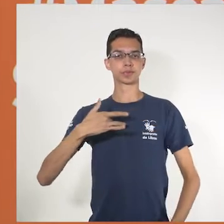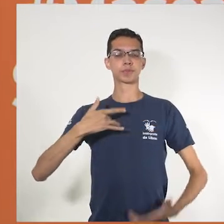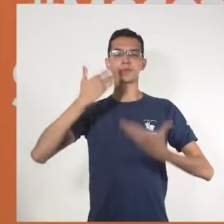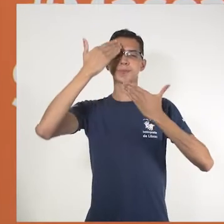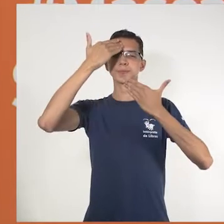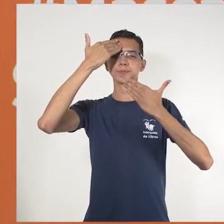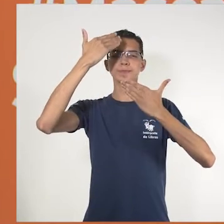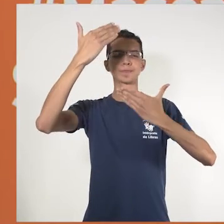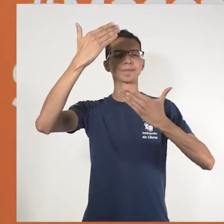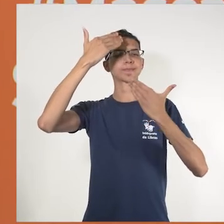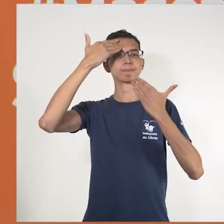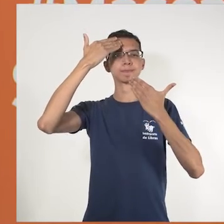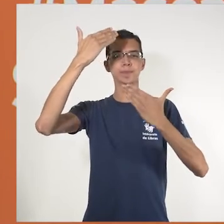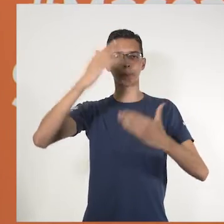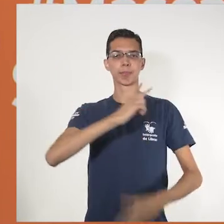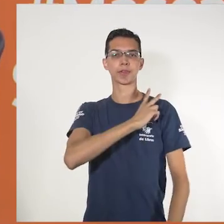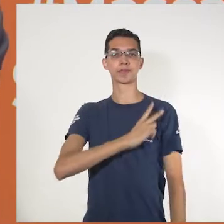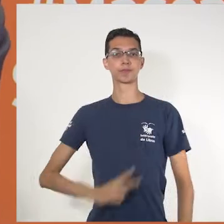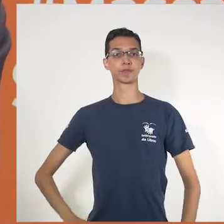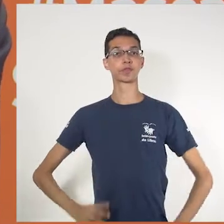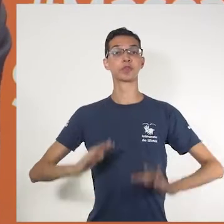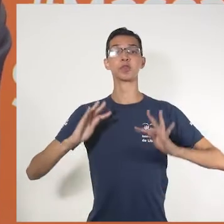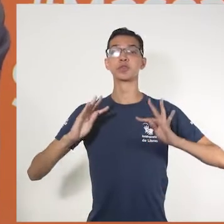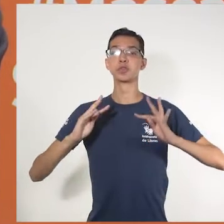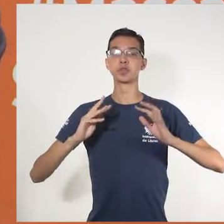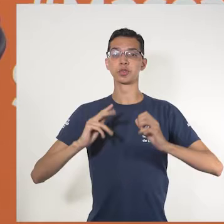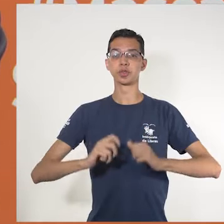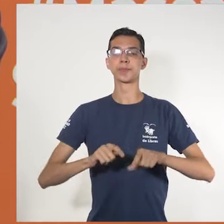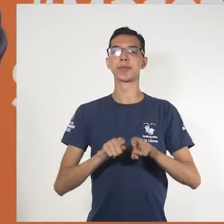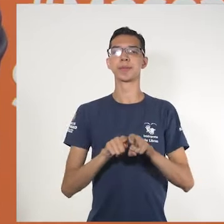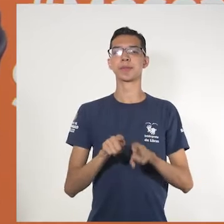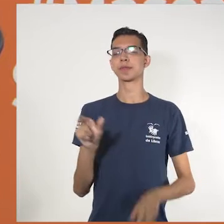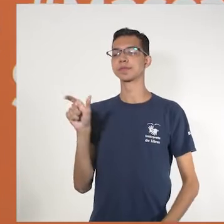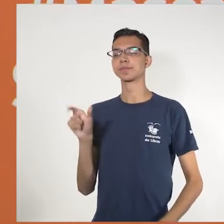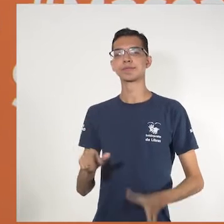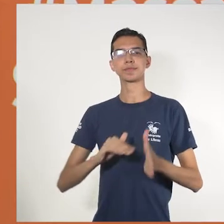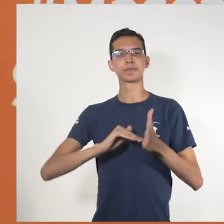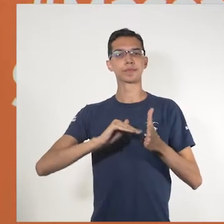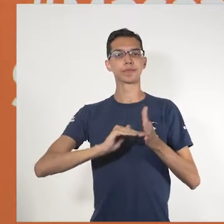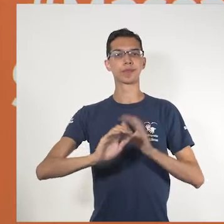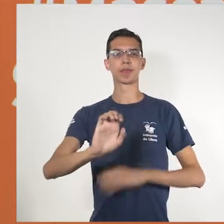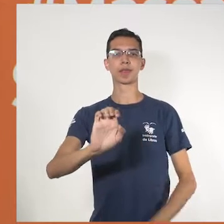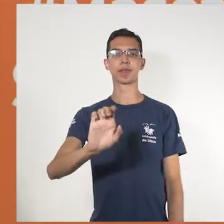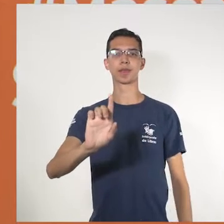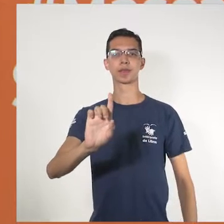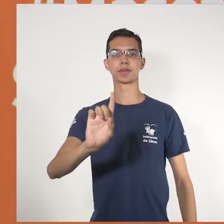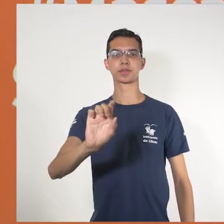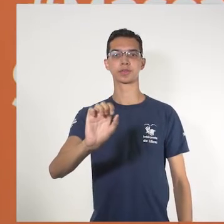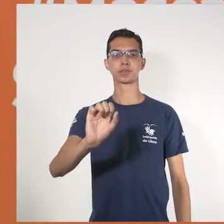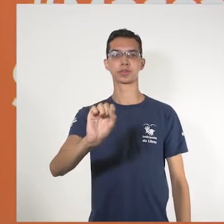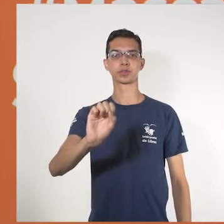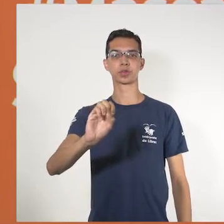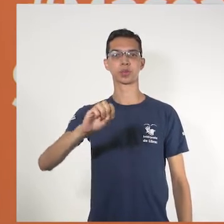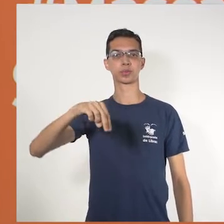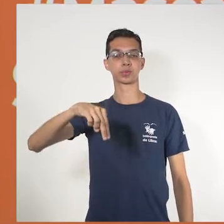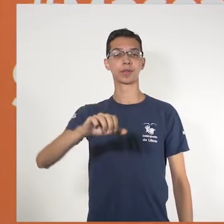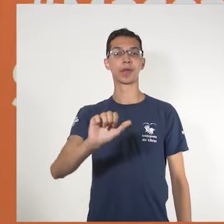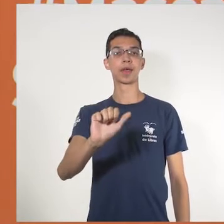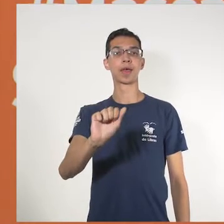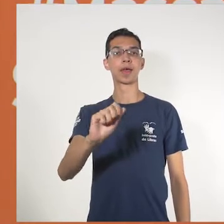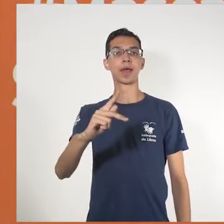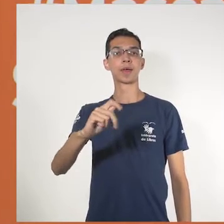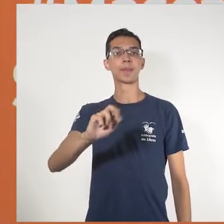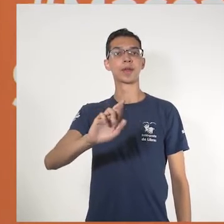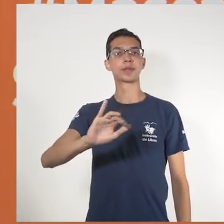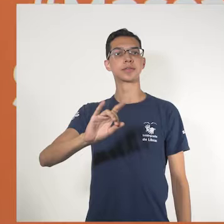todos os vereadores. Nosso secretário Edson Aparecido, secretário de Saúde. Também está aqui o nosso